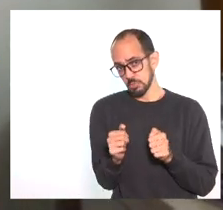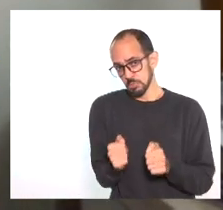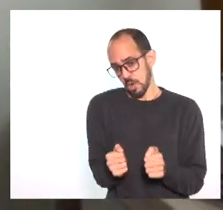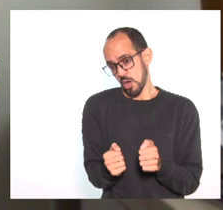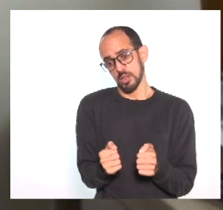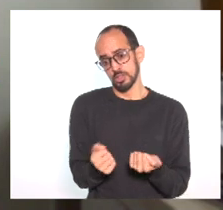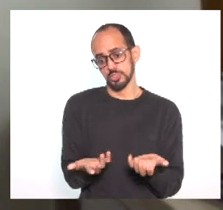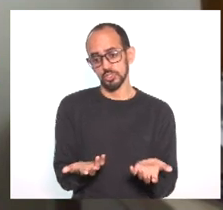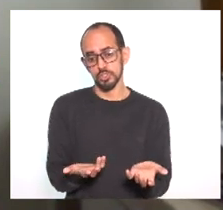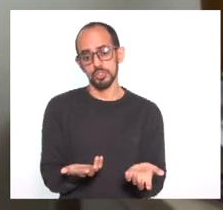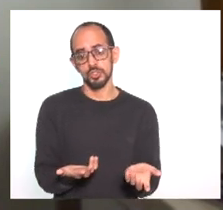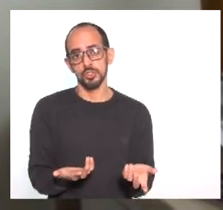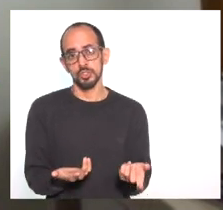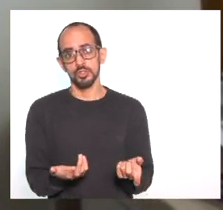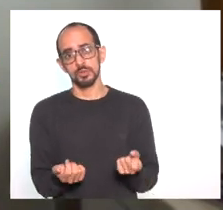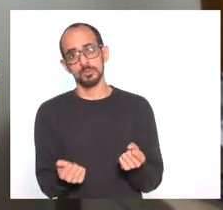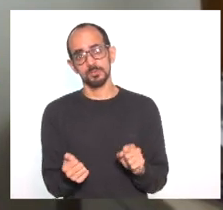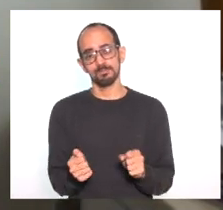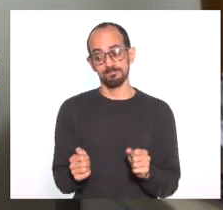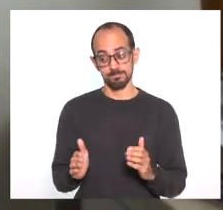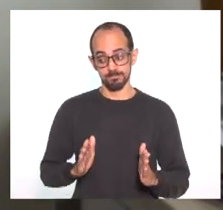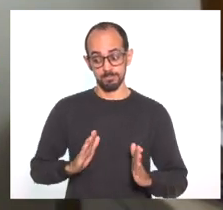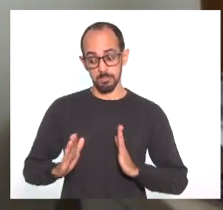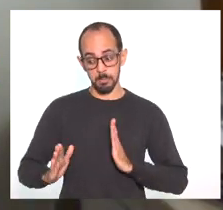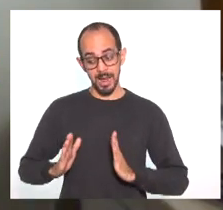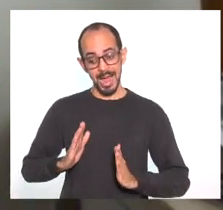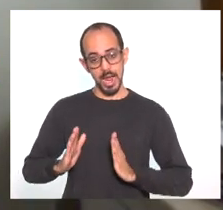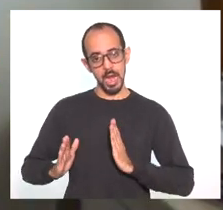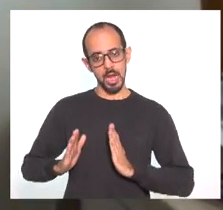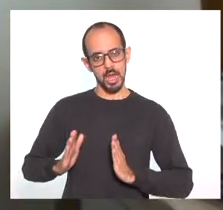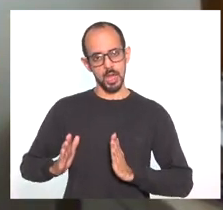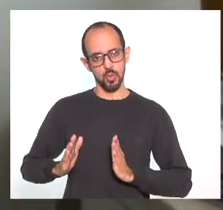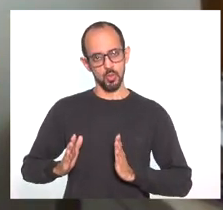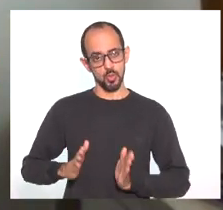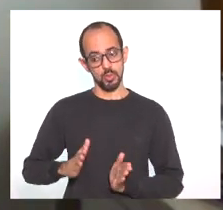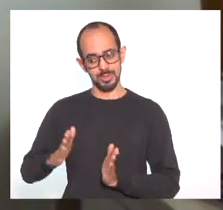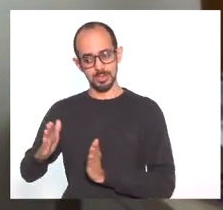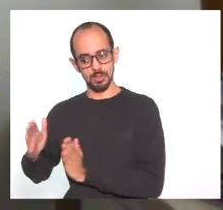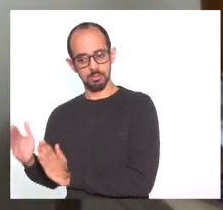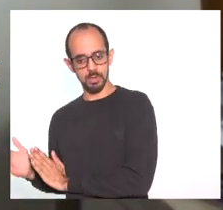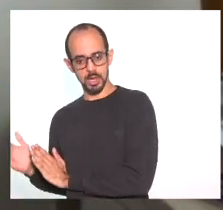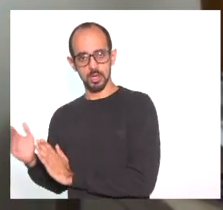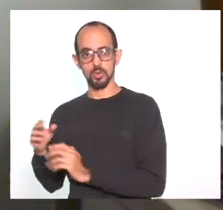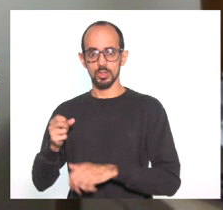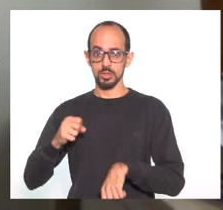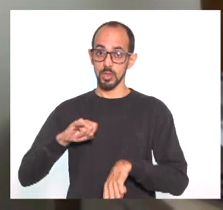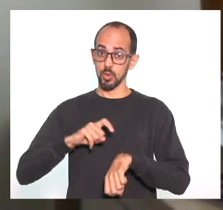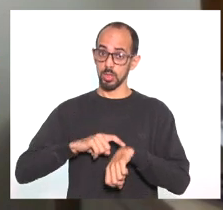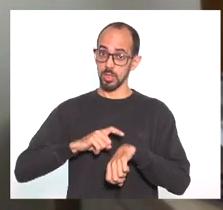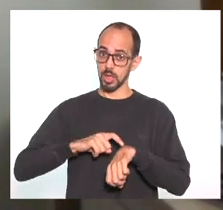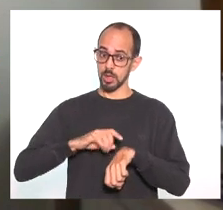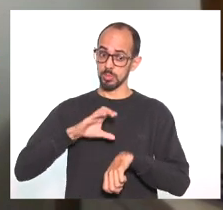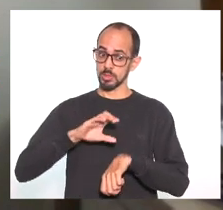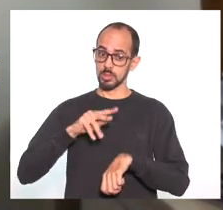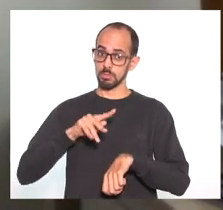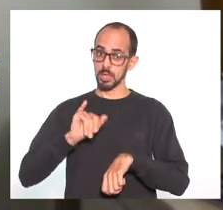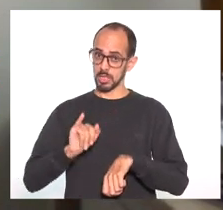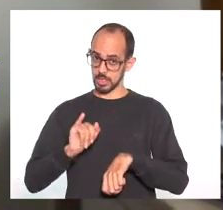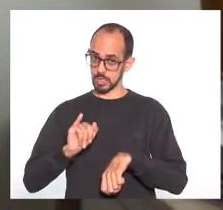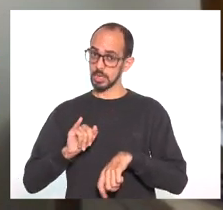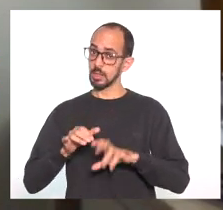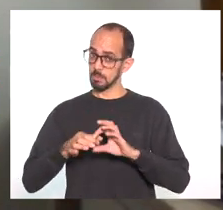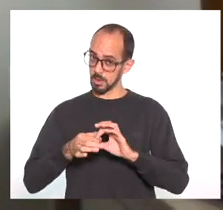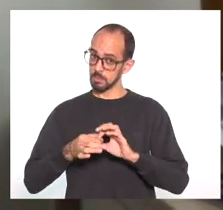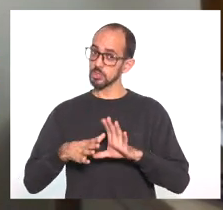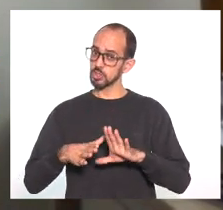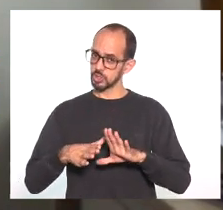possa, lateralmente, se o tempo da CPI permitir, entrar um pouco